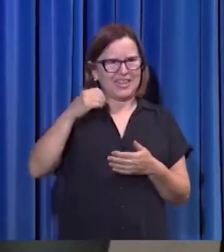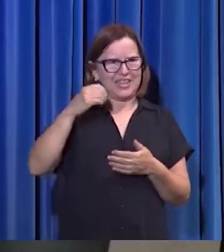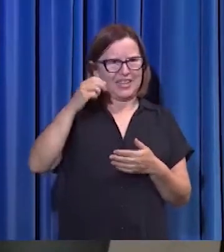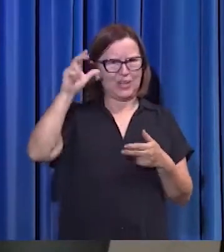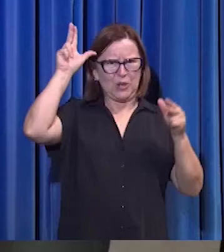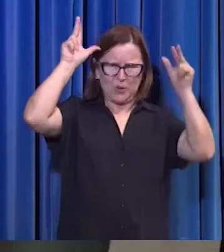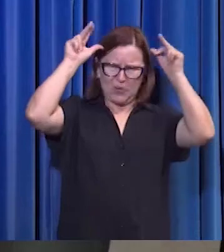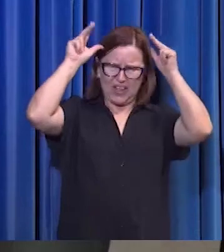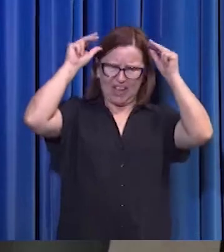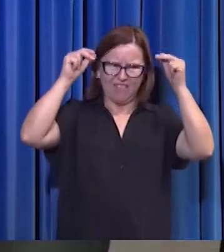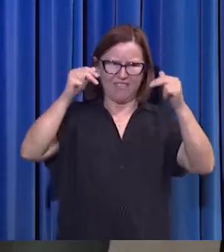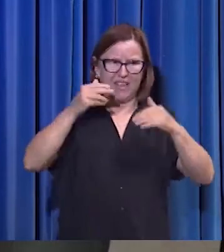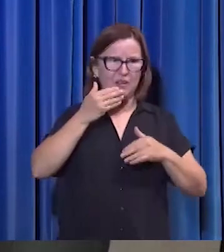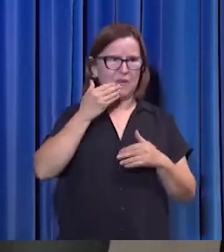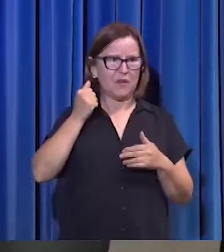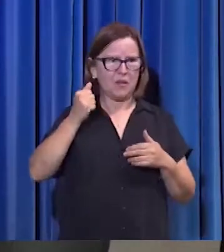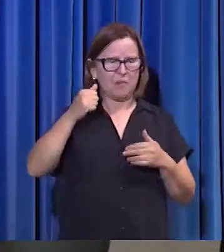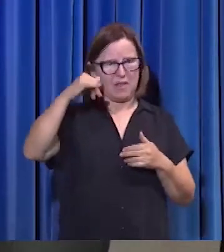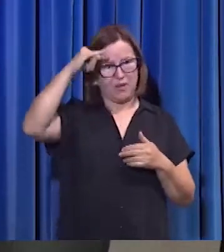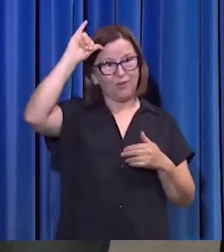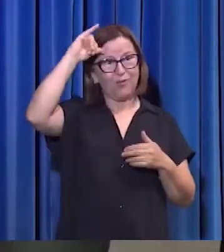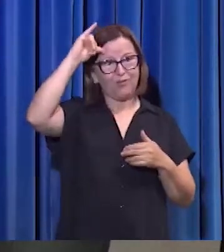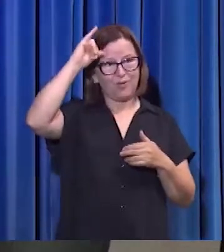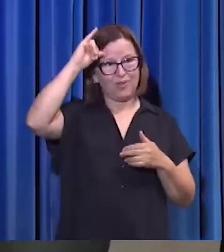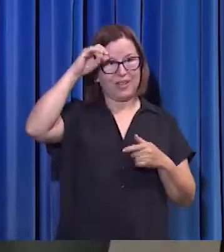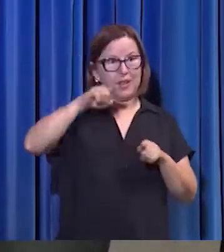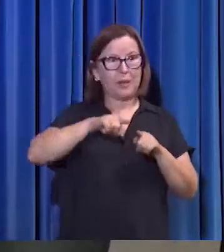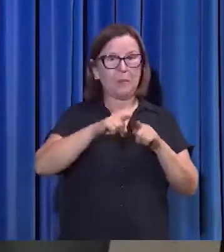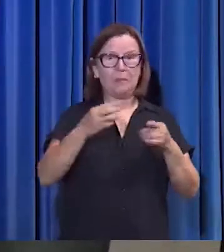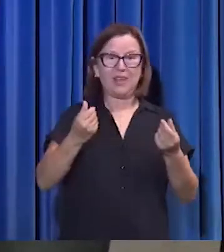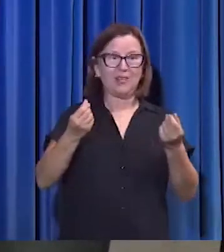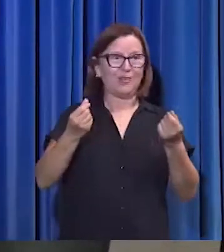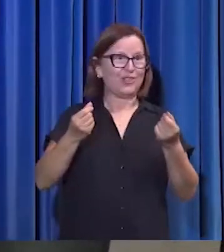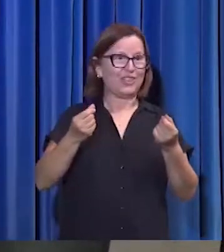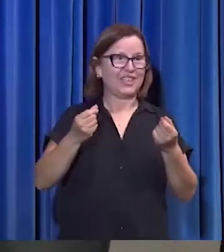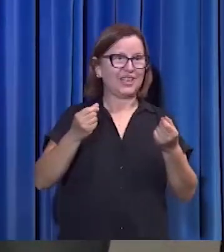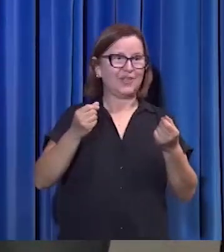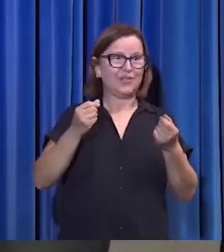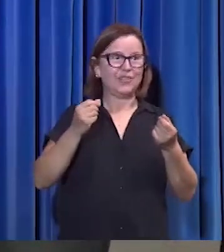perdido o valor, porque tinha passado o tempo.